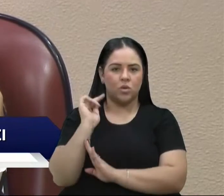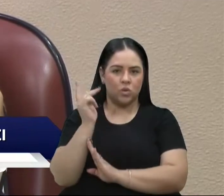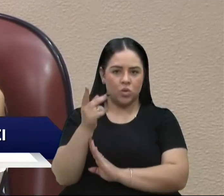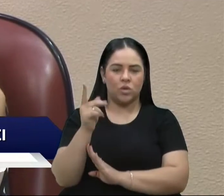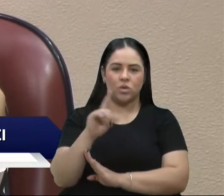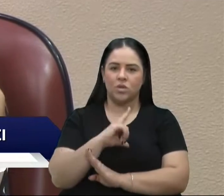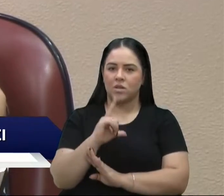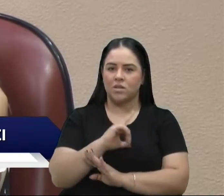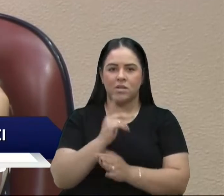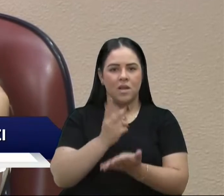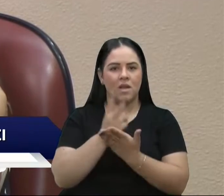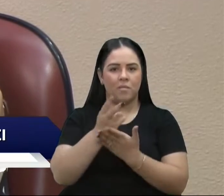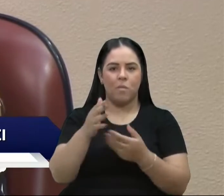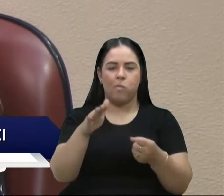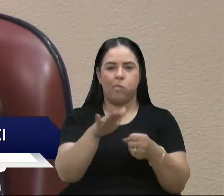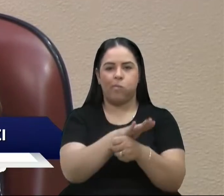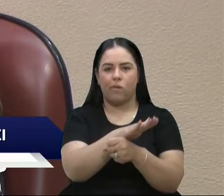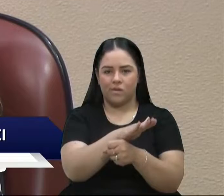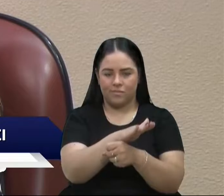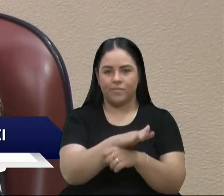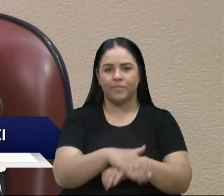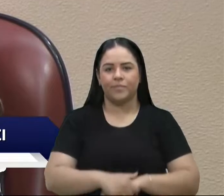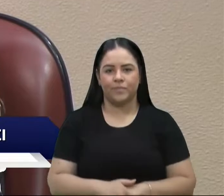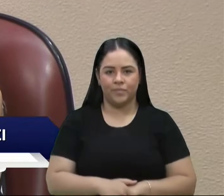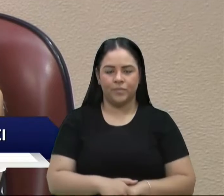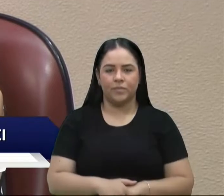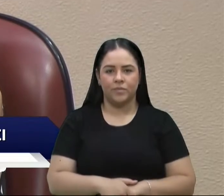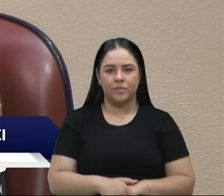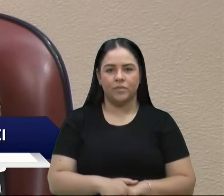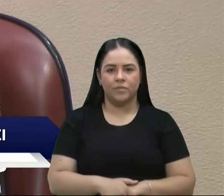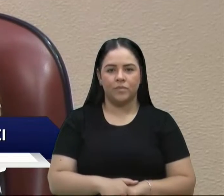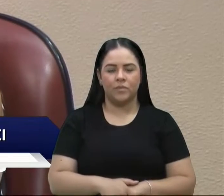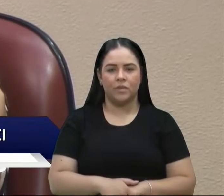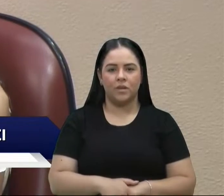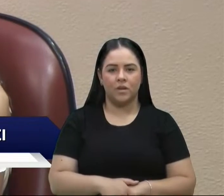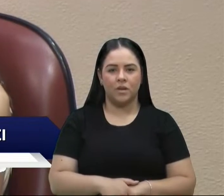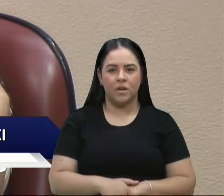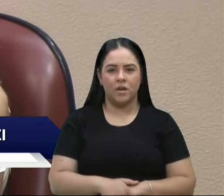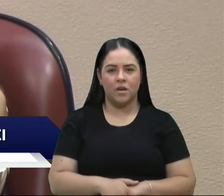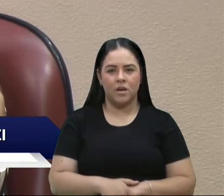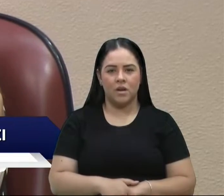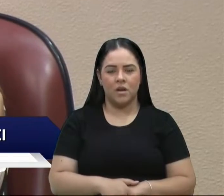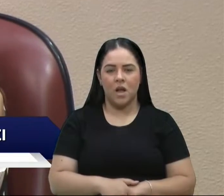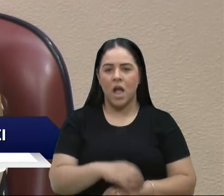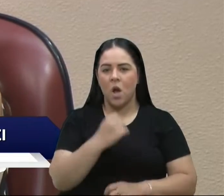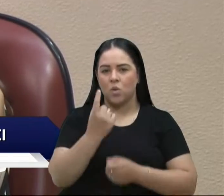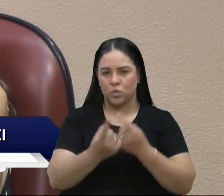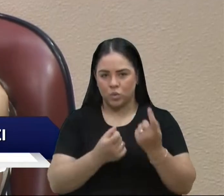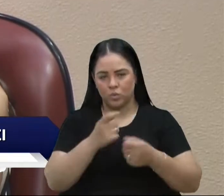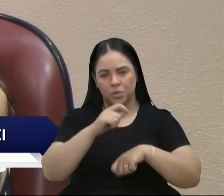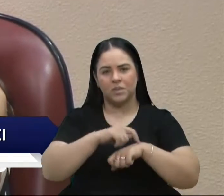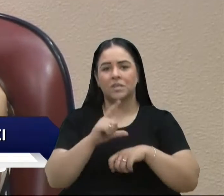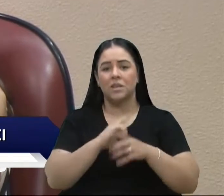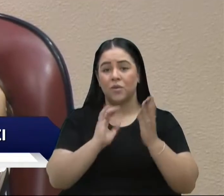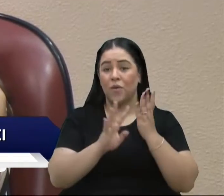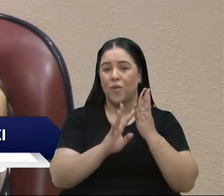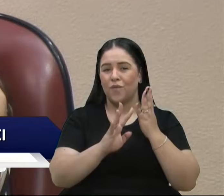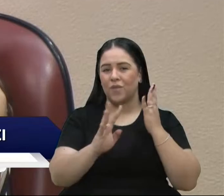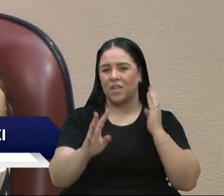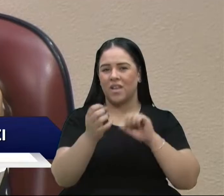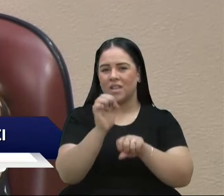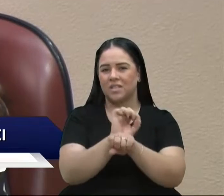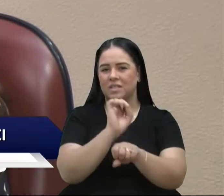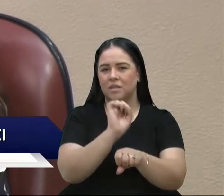alta ocupação de pacientes. Por alguns momentos, há tempos de espera bastante